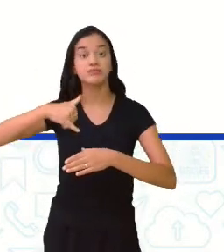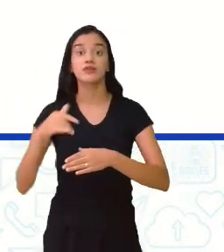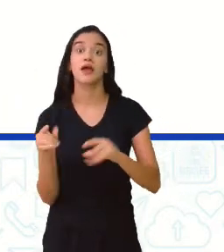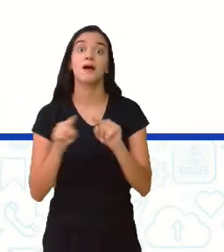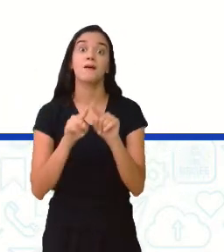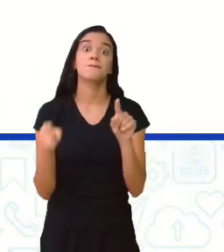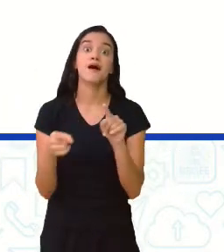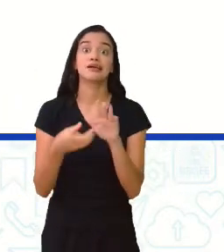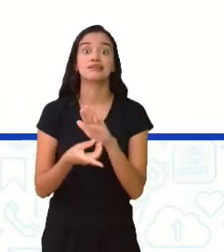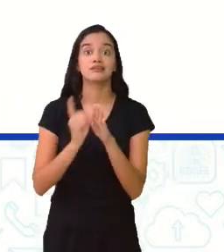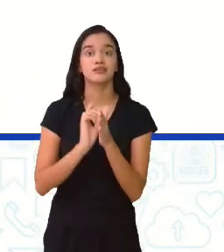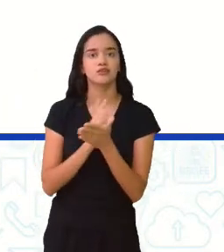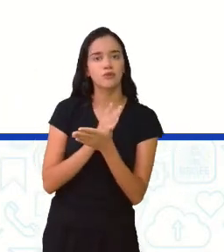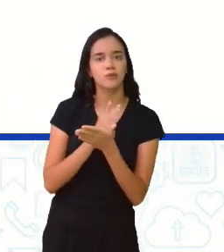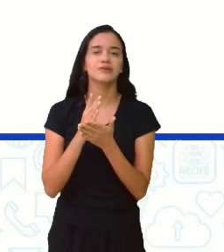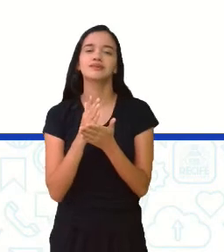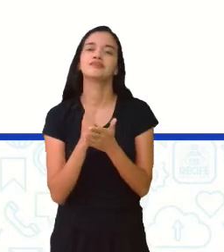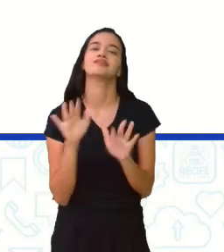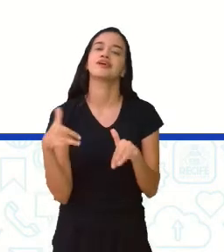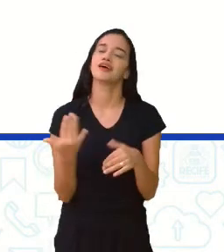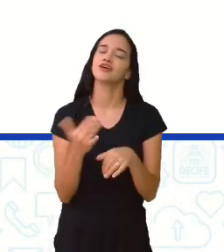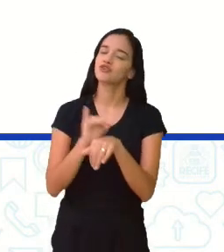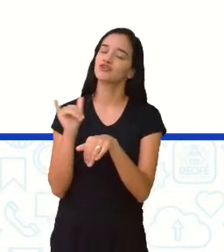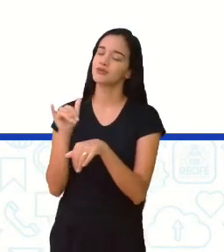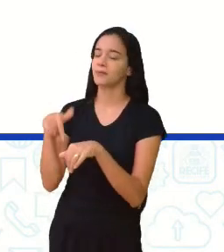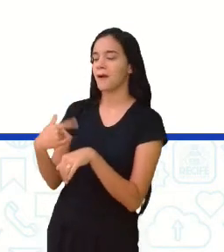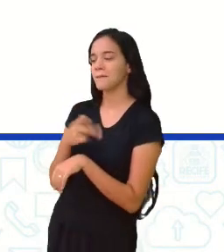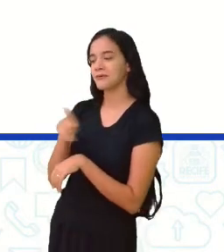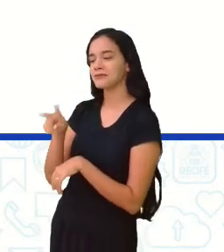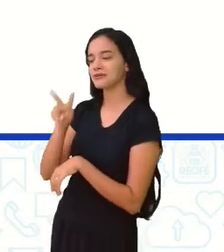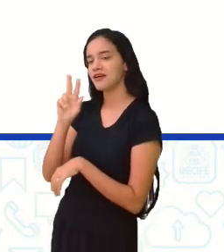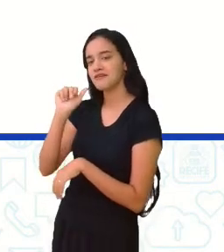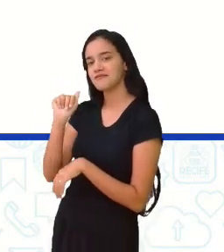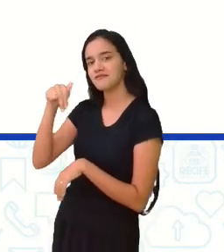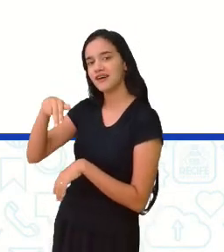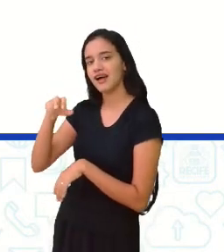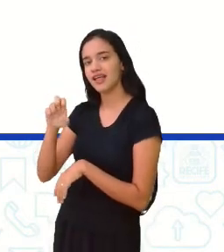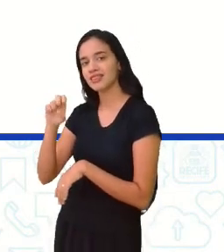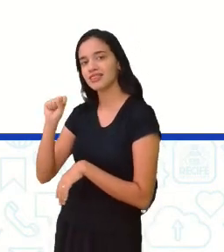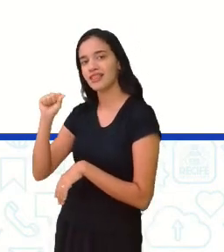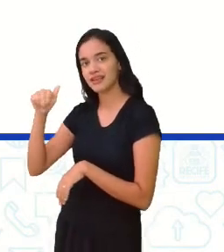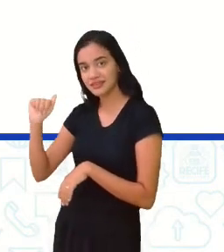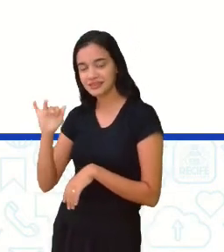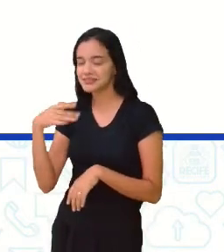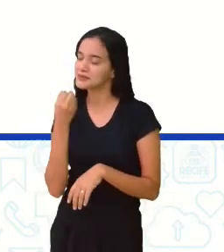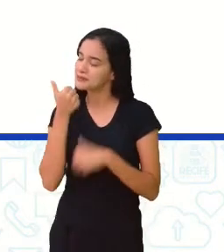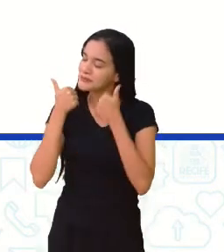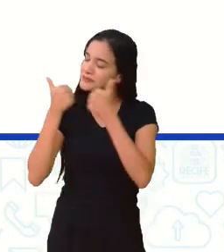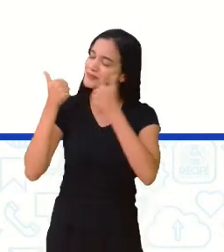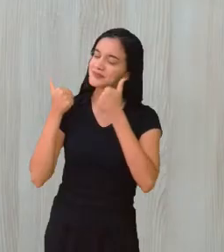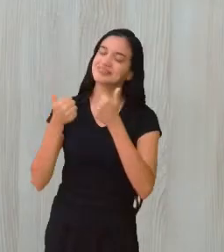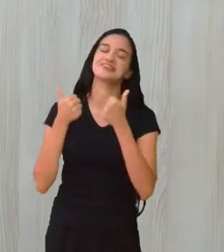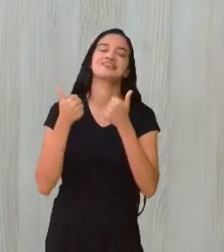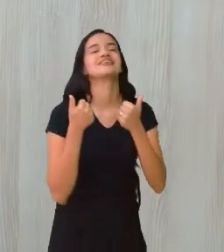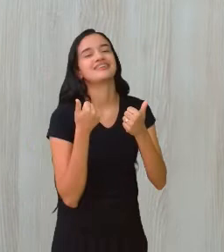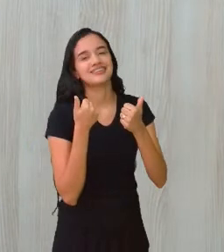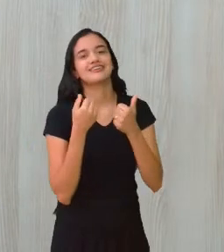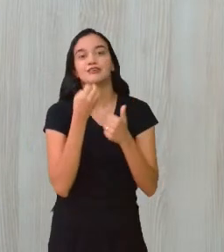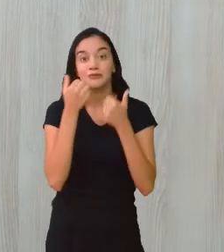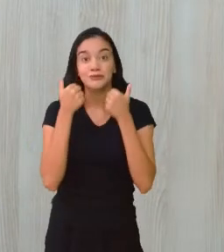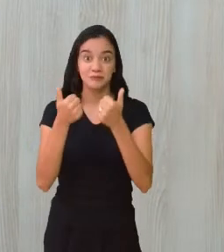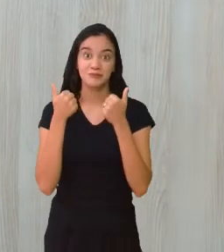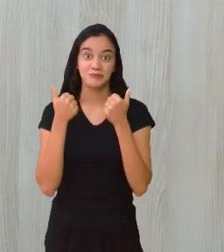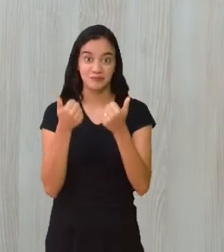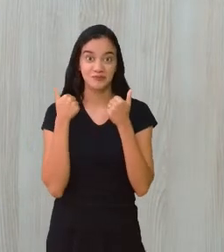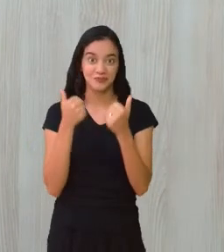aqui a professora Vanessa para dar um oi para vocês, né? E aí, professora, tudo bem? Tudo bem, professora